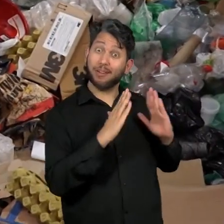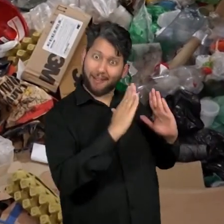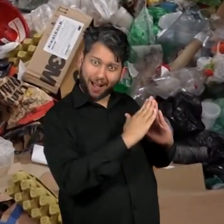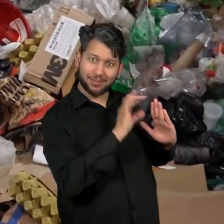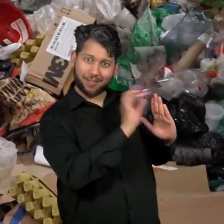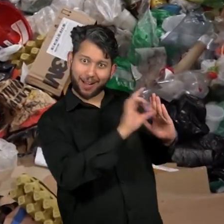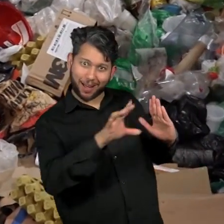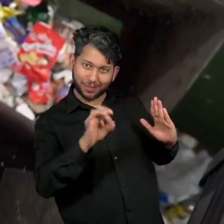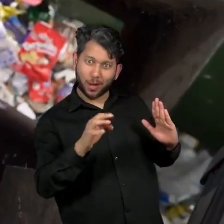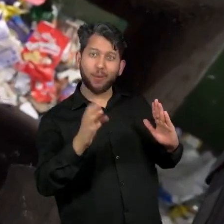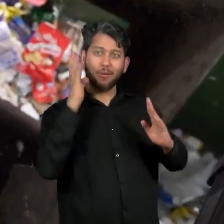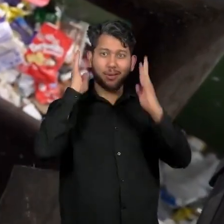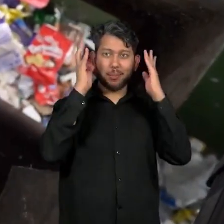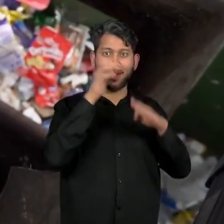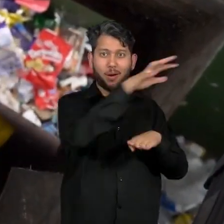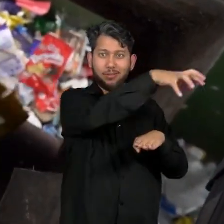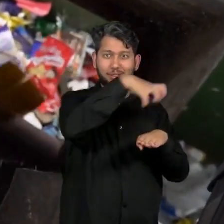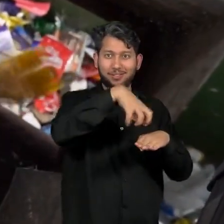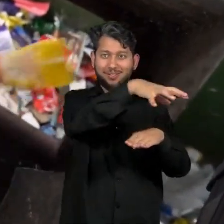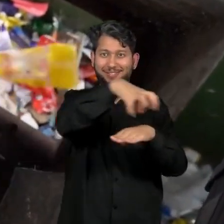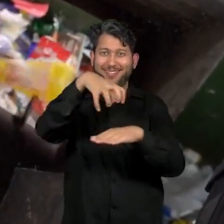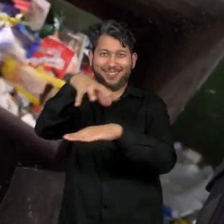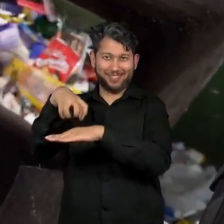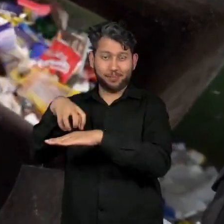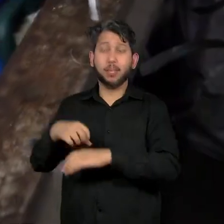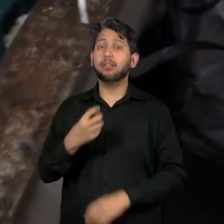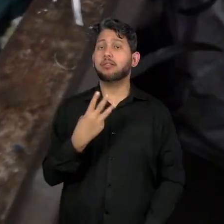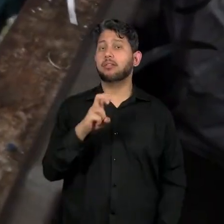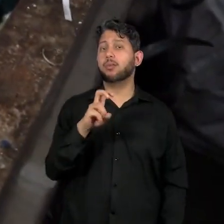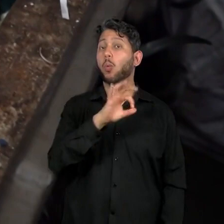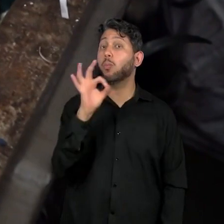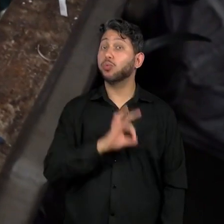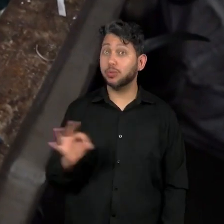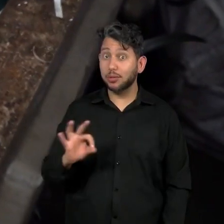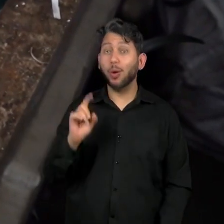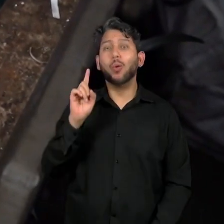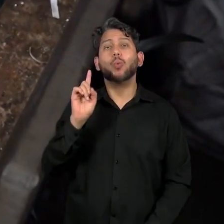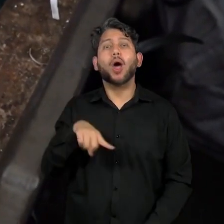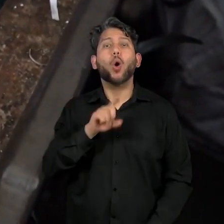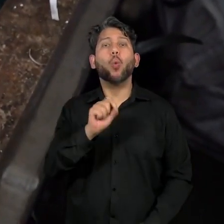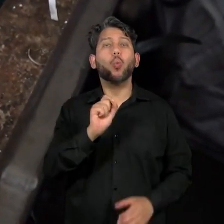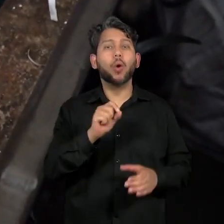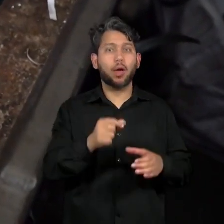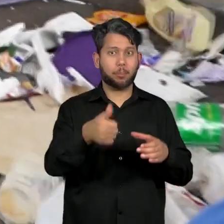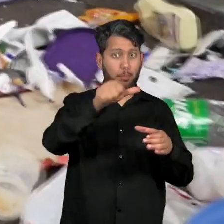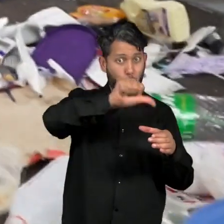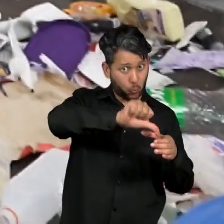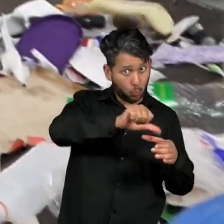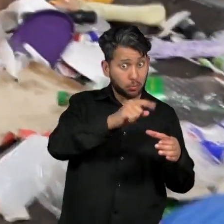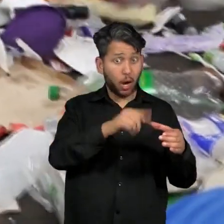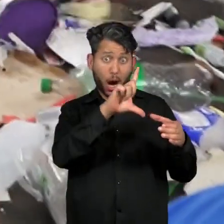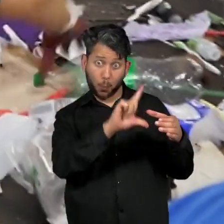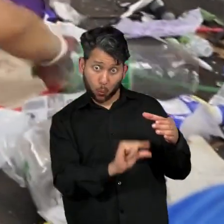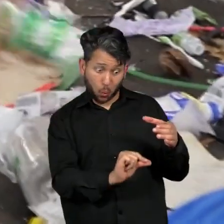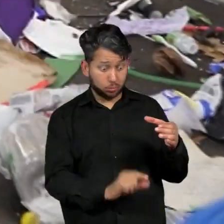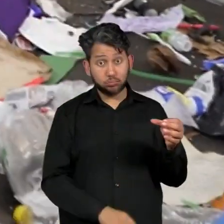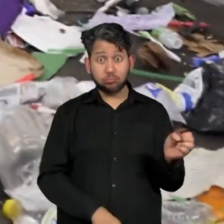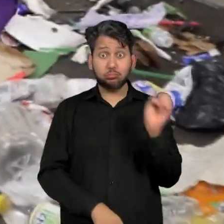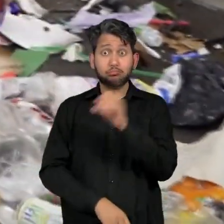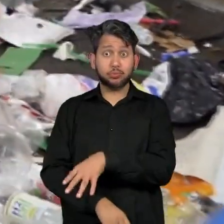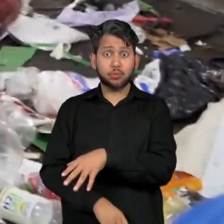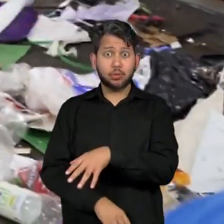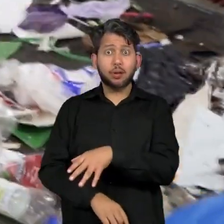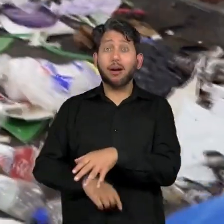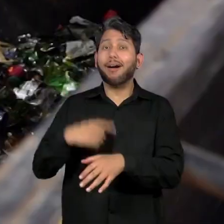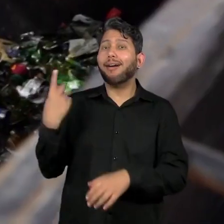Desse volume total, 35% são embalagens pós-consumo, passíveis de serem reciclados. E nós reciclamos apenas,